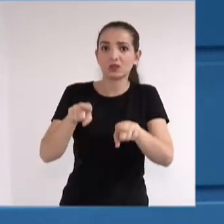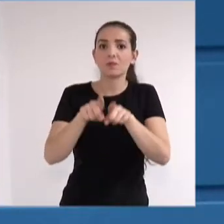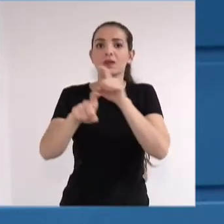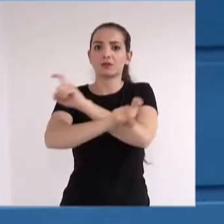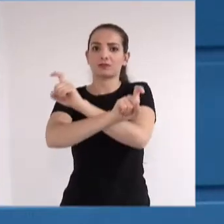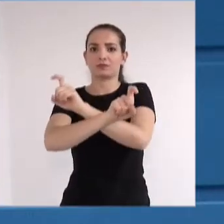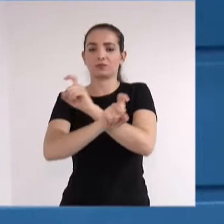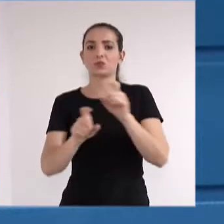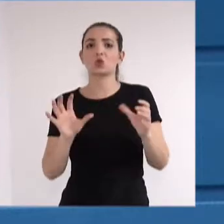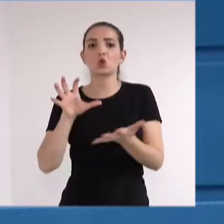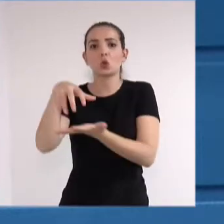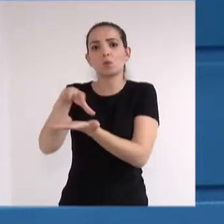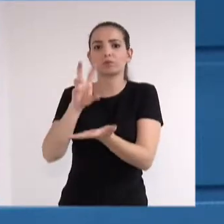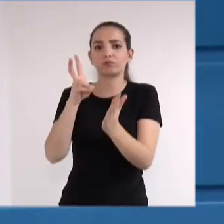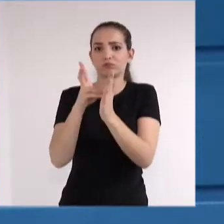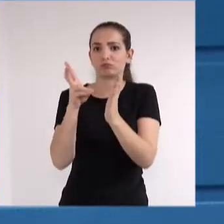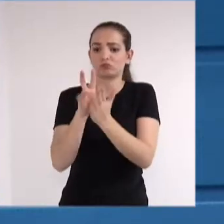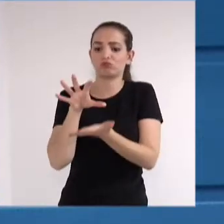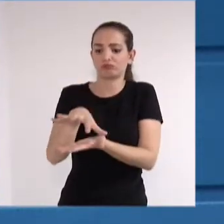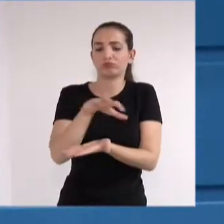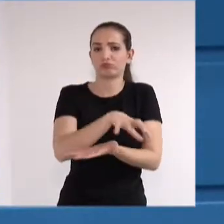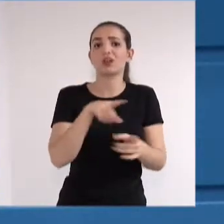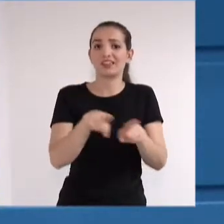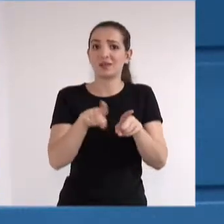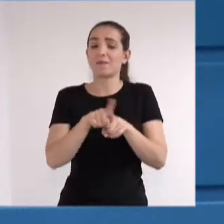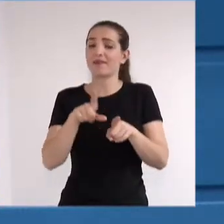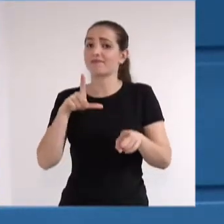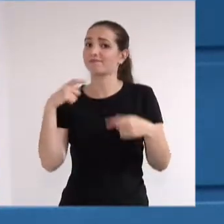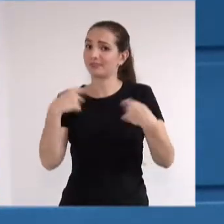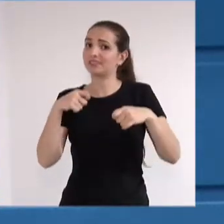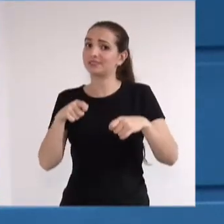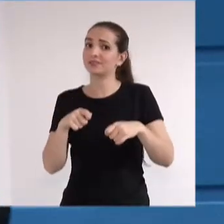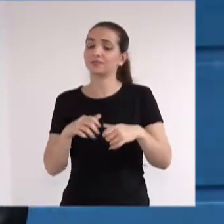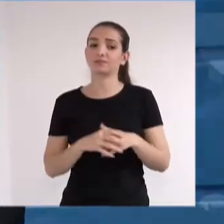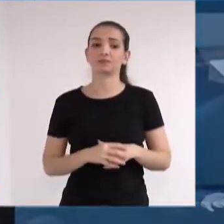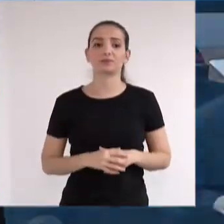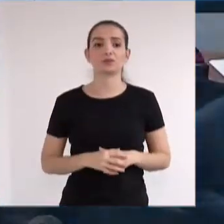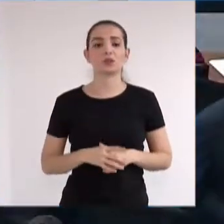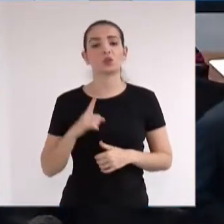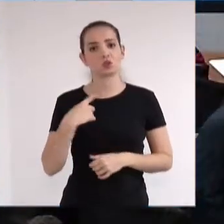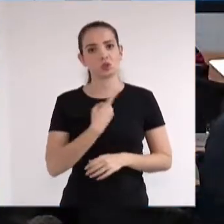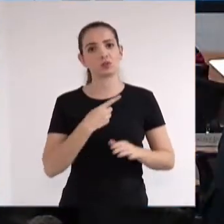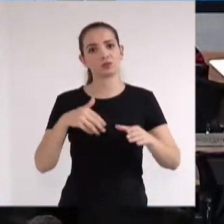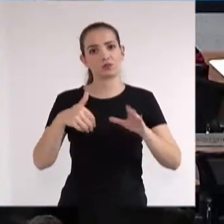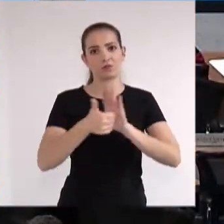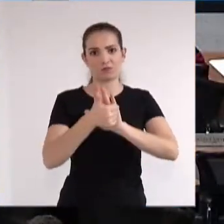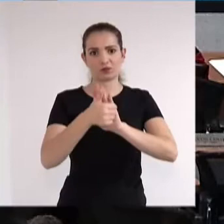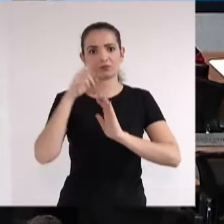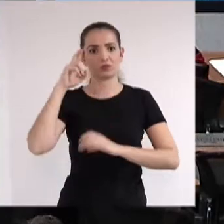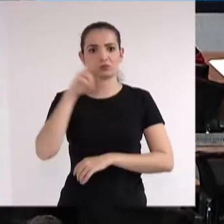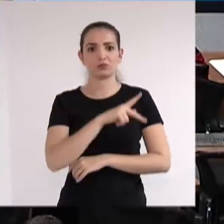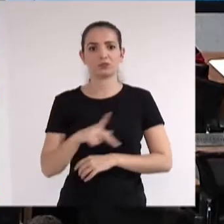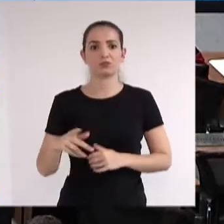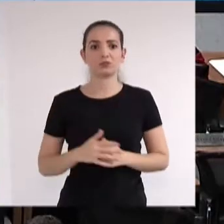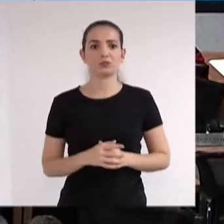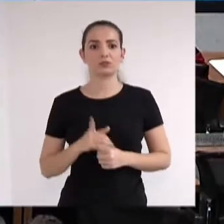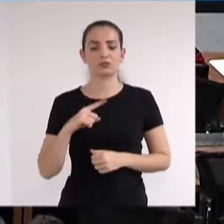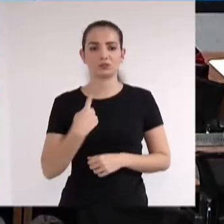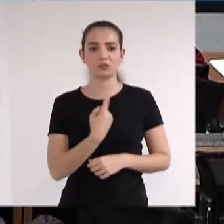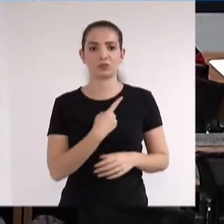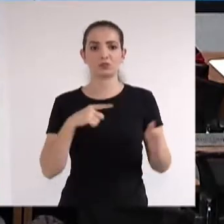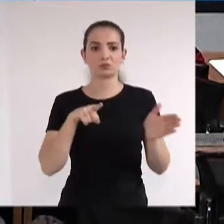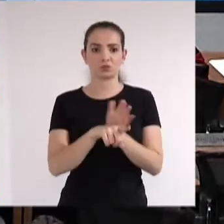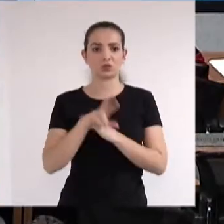as comunidades indígenas, que também sofrerão impacto. Então, nós somos favoráveis, senhor presidente. Consulto o líder do